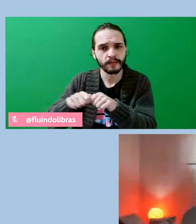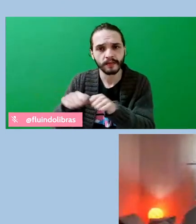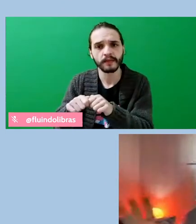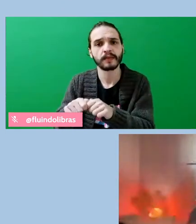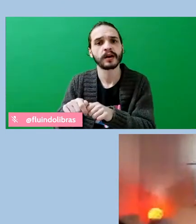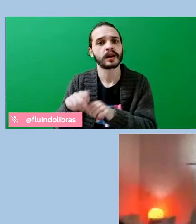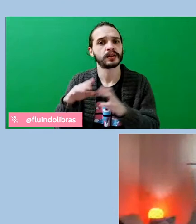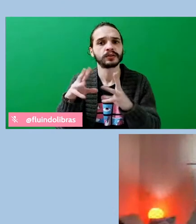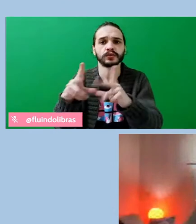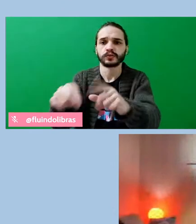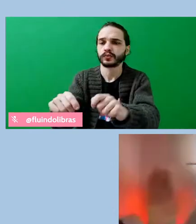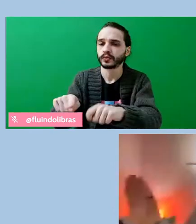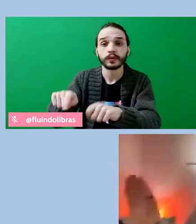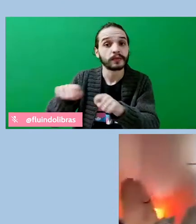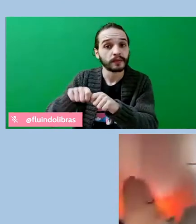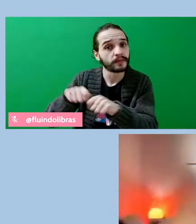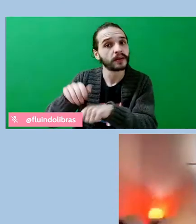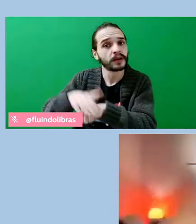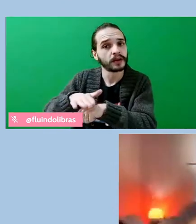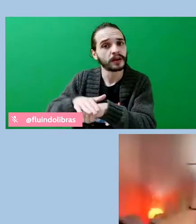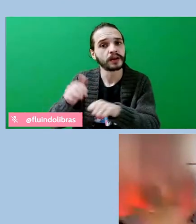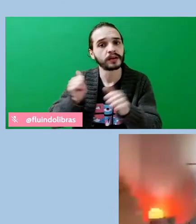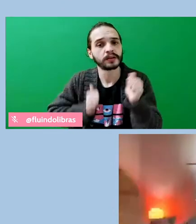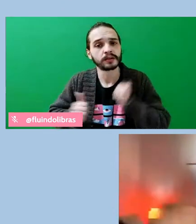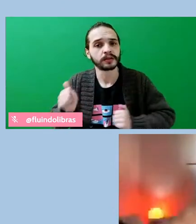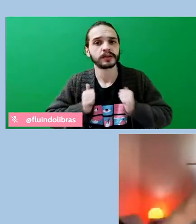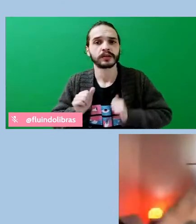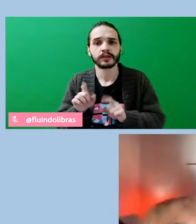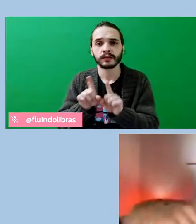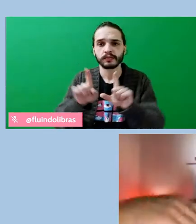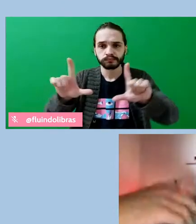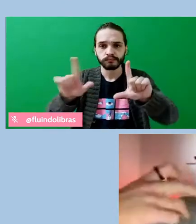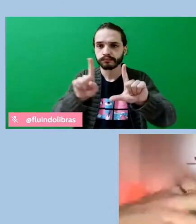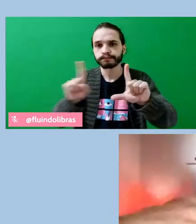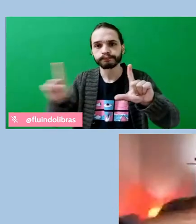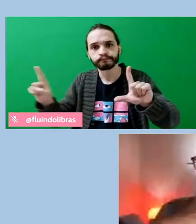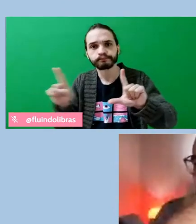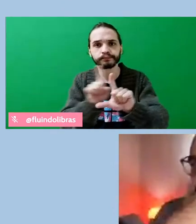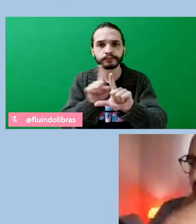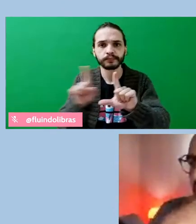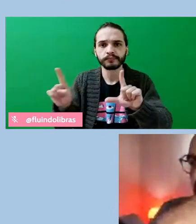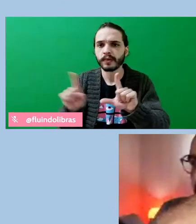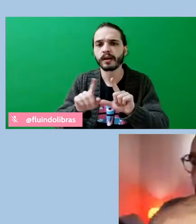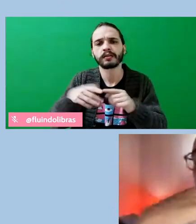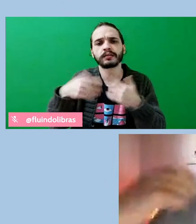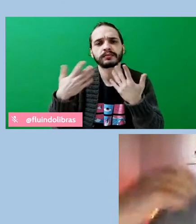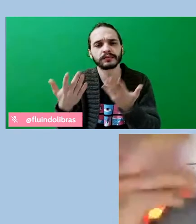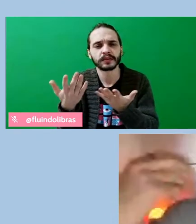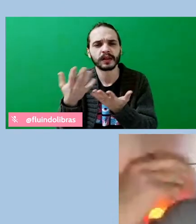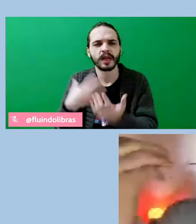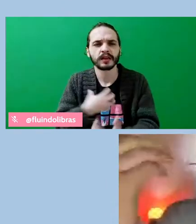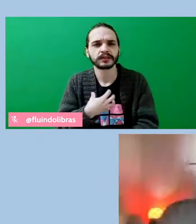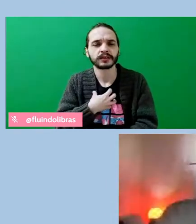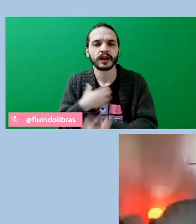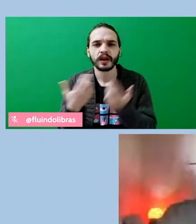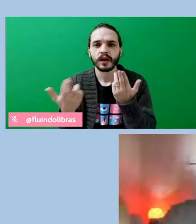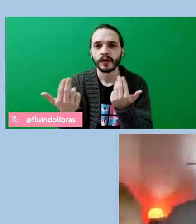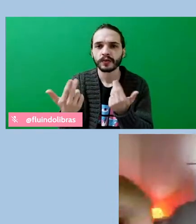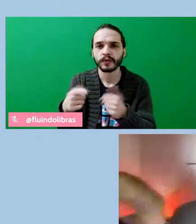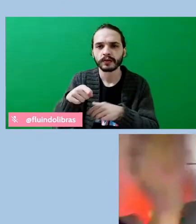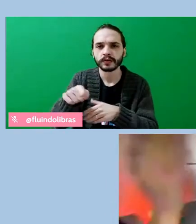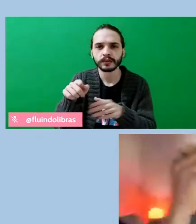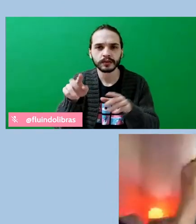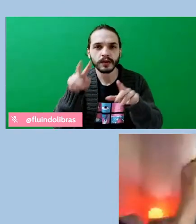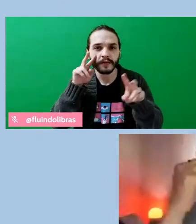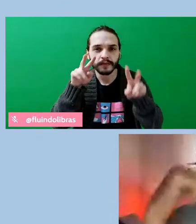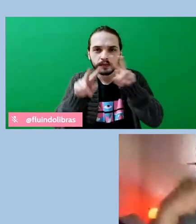plano geral, saem de quadro, voltam, né? Essa sensação de que quem conduz o nosso olhar